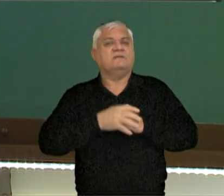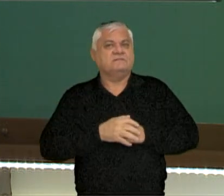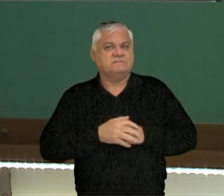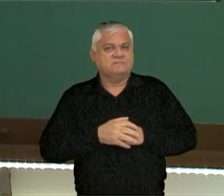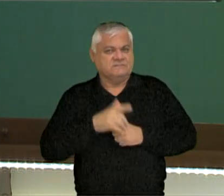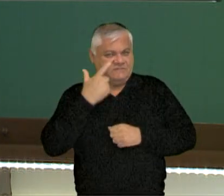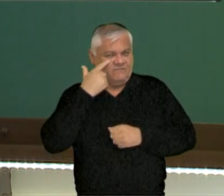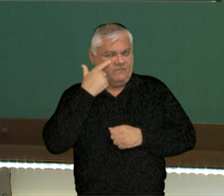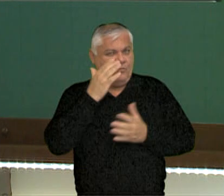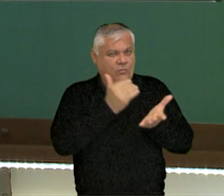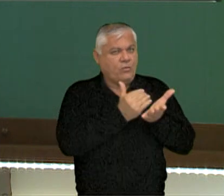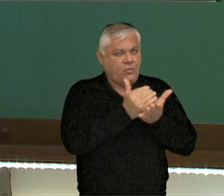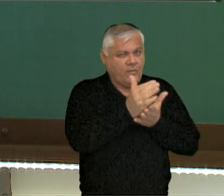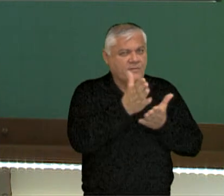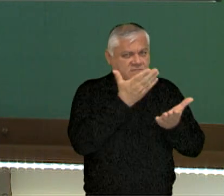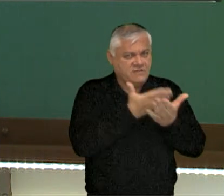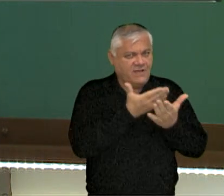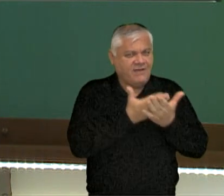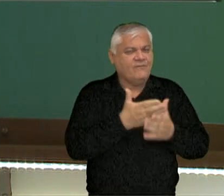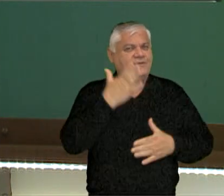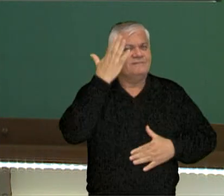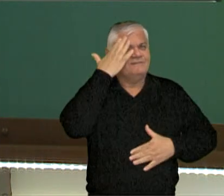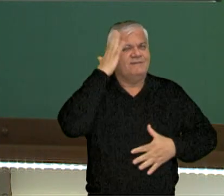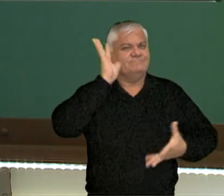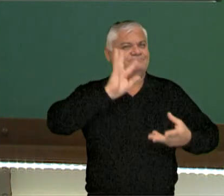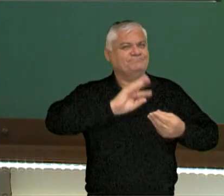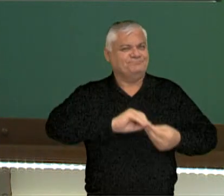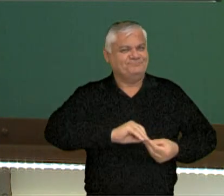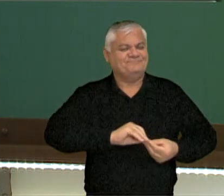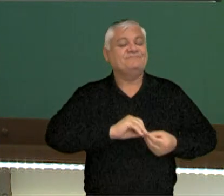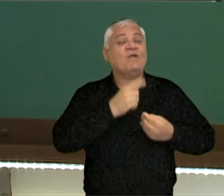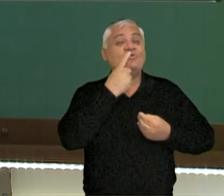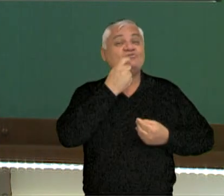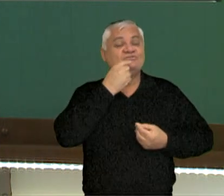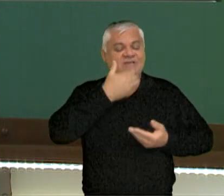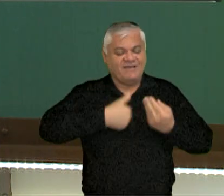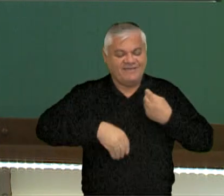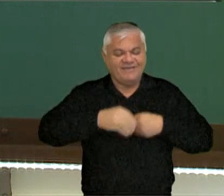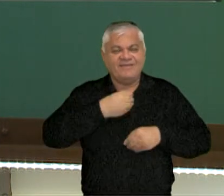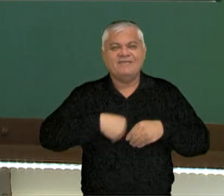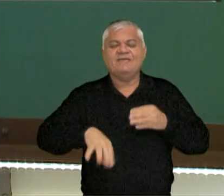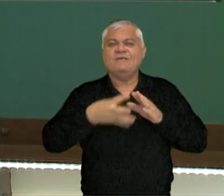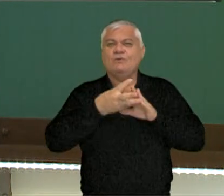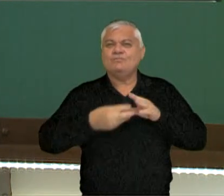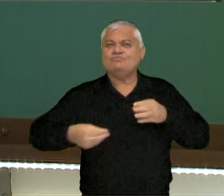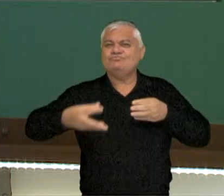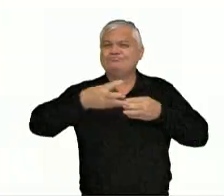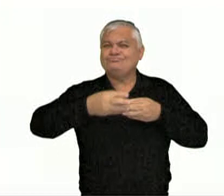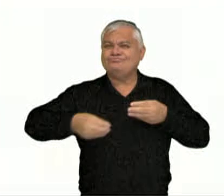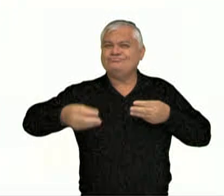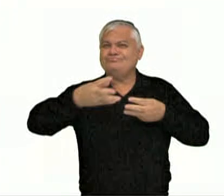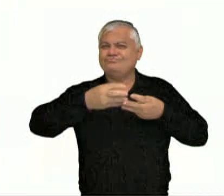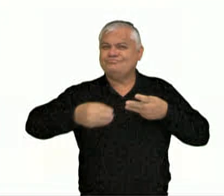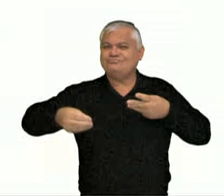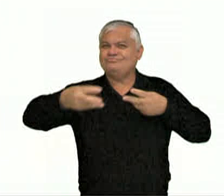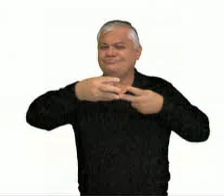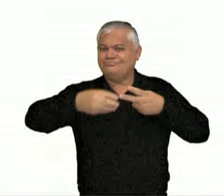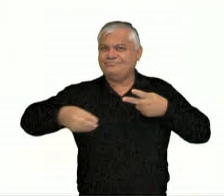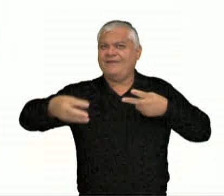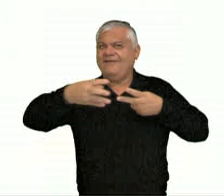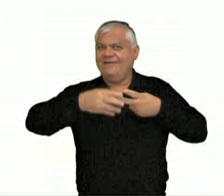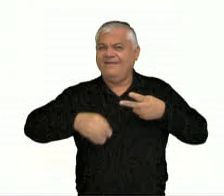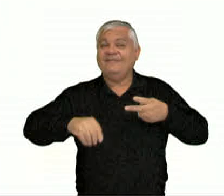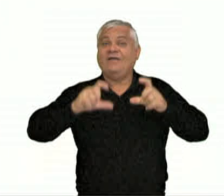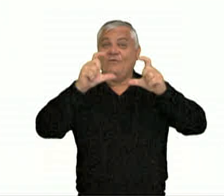dessa aula, né, você já sabe que o nosso sangue é filtrado diariamente. Então, ao passar pelos